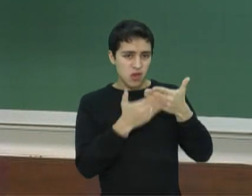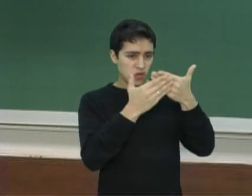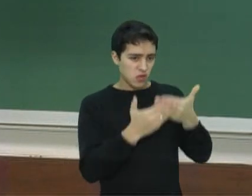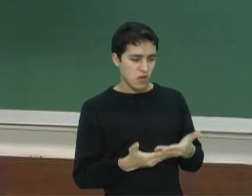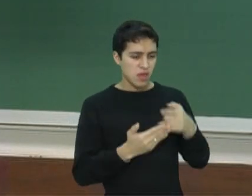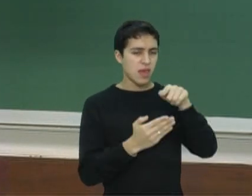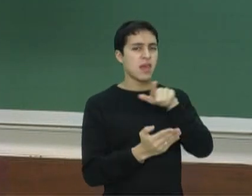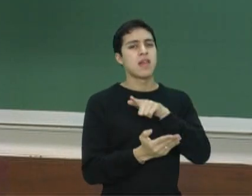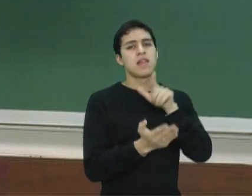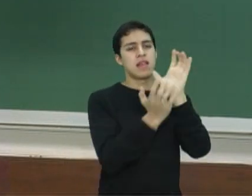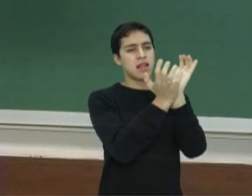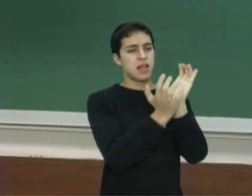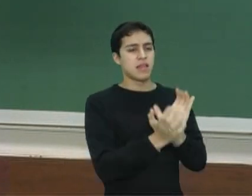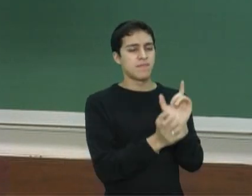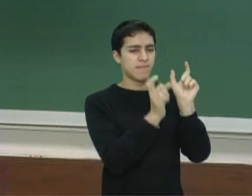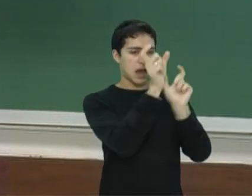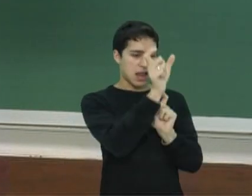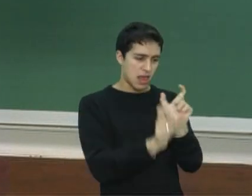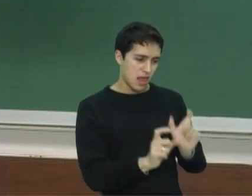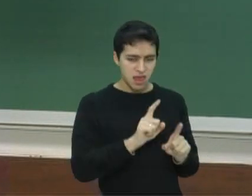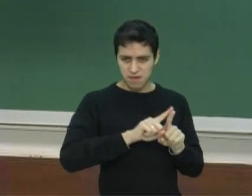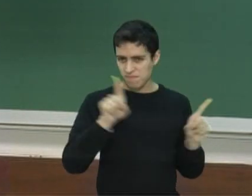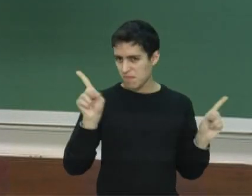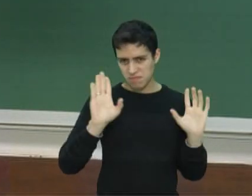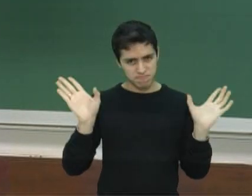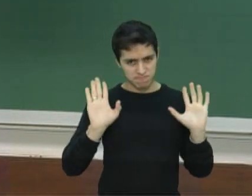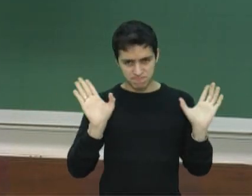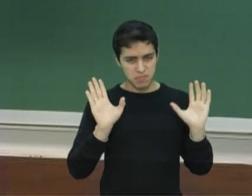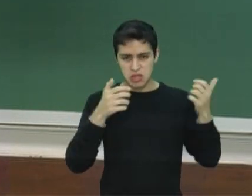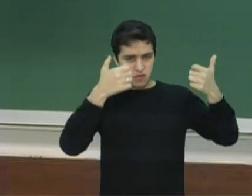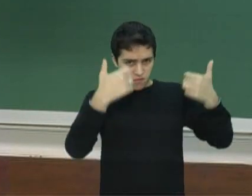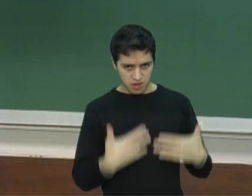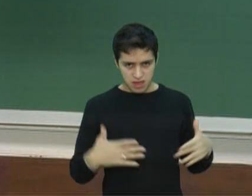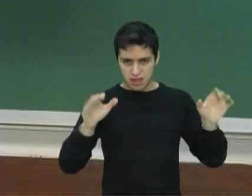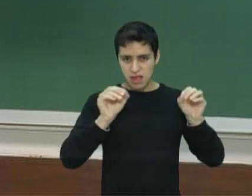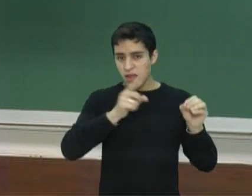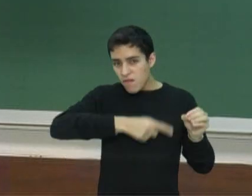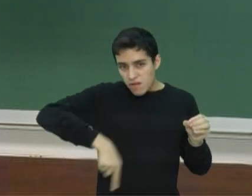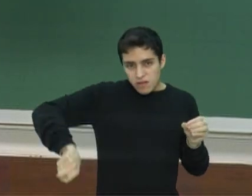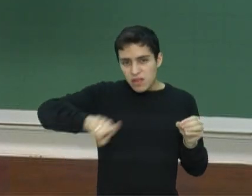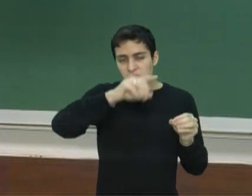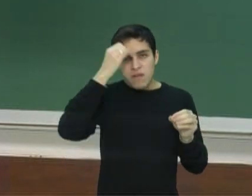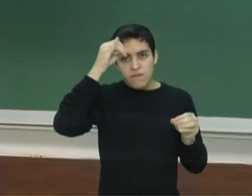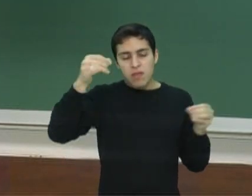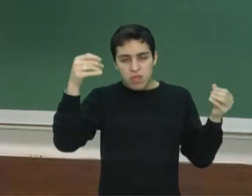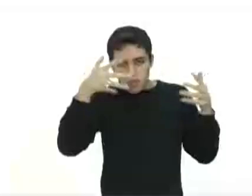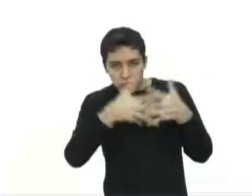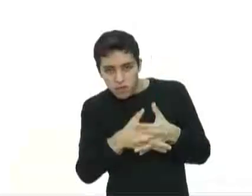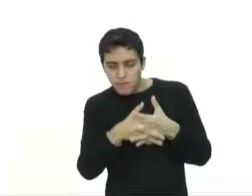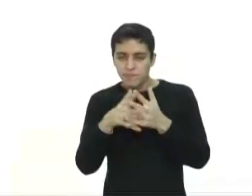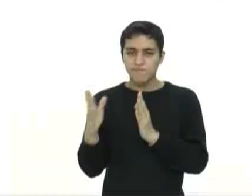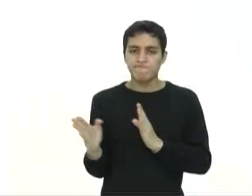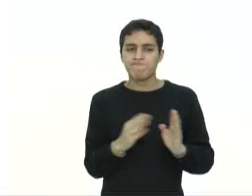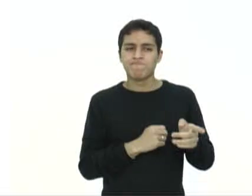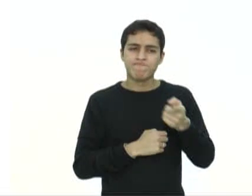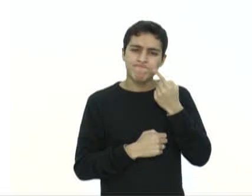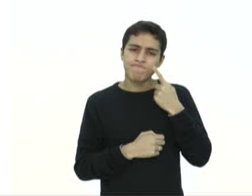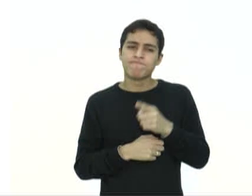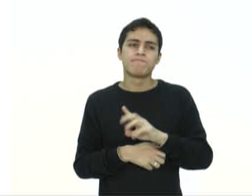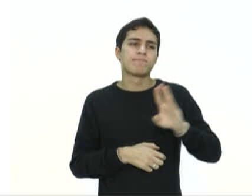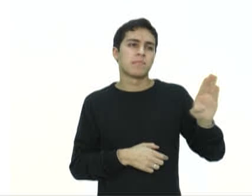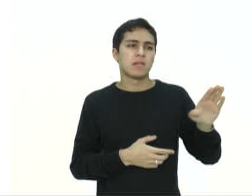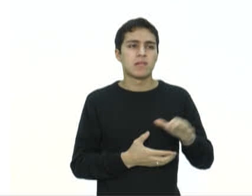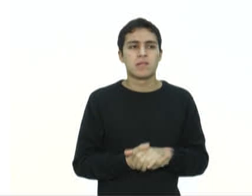classe aí de palavras, mas nós não vamos nem comentar para não trazer confusão, né? Em la B, aquelas que se escrevem